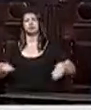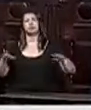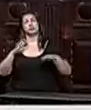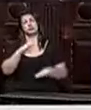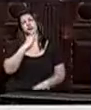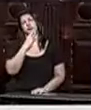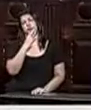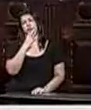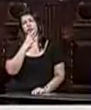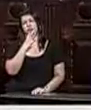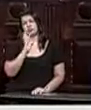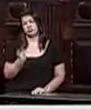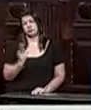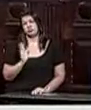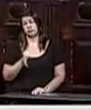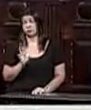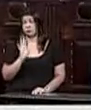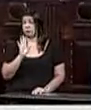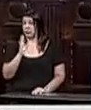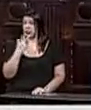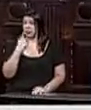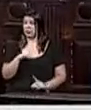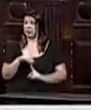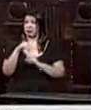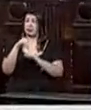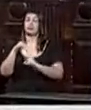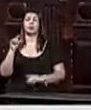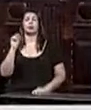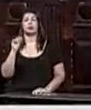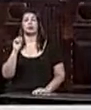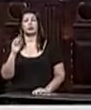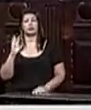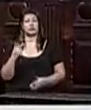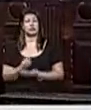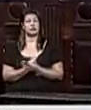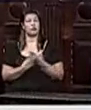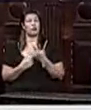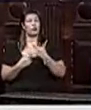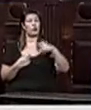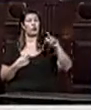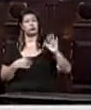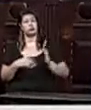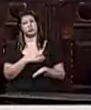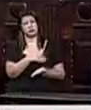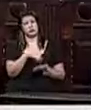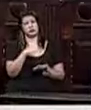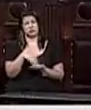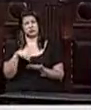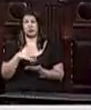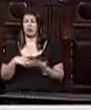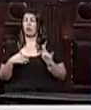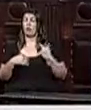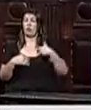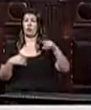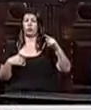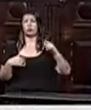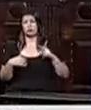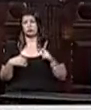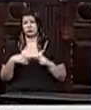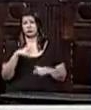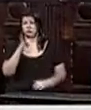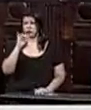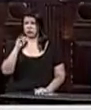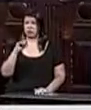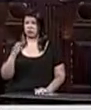conhecemos. Mas estou me referindo a eventuais secretários, a um ou outro titular do